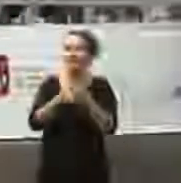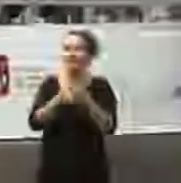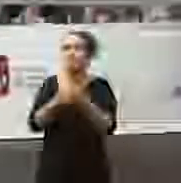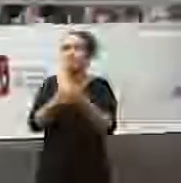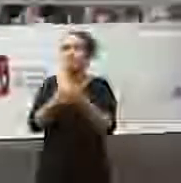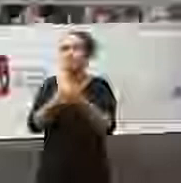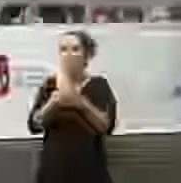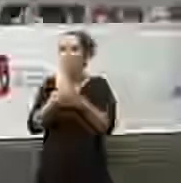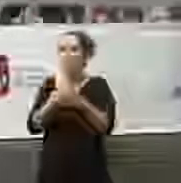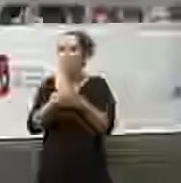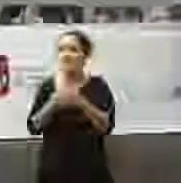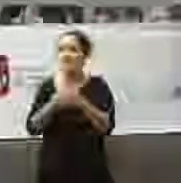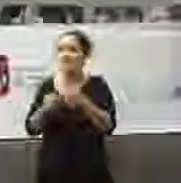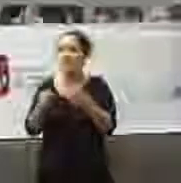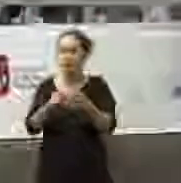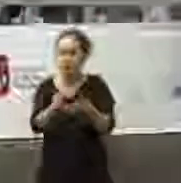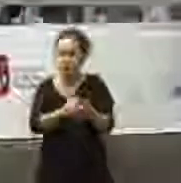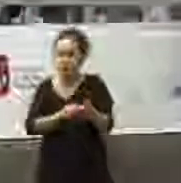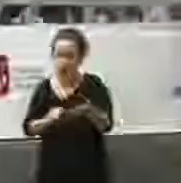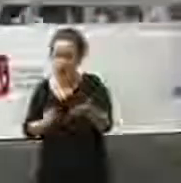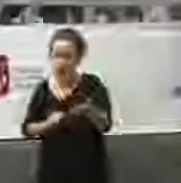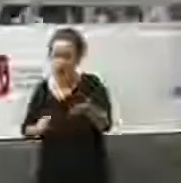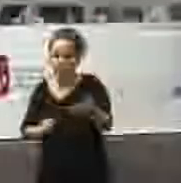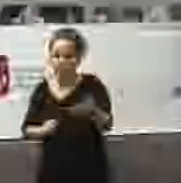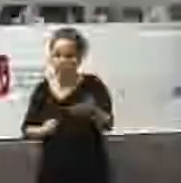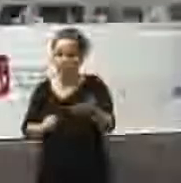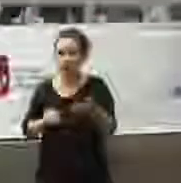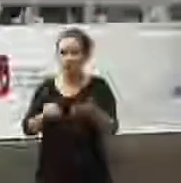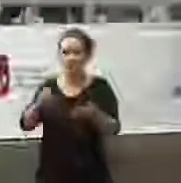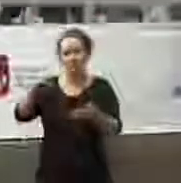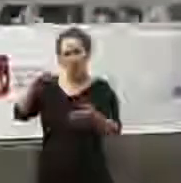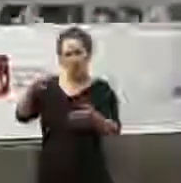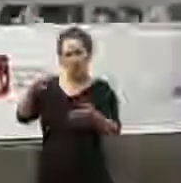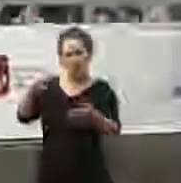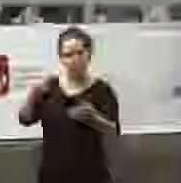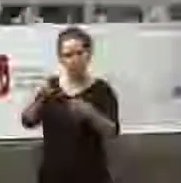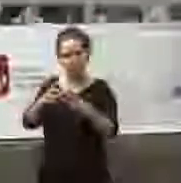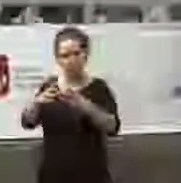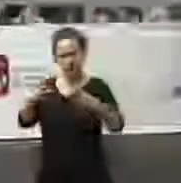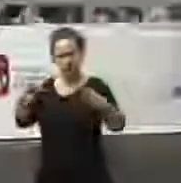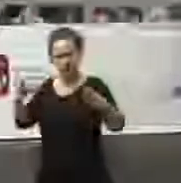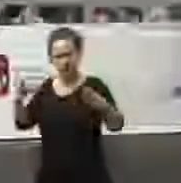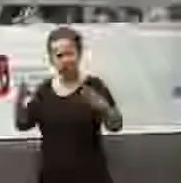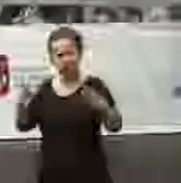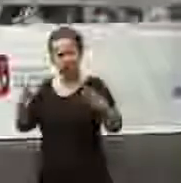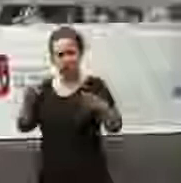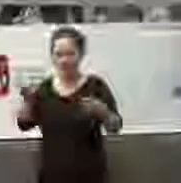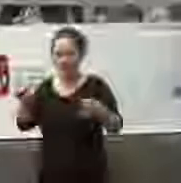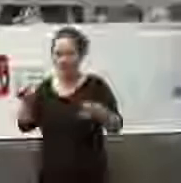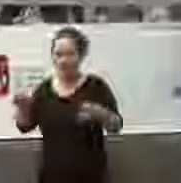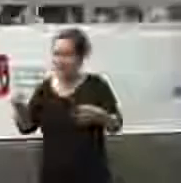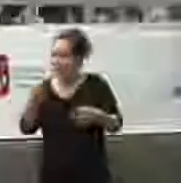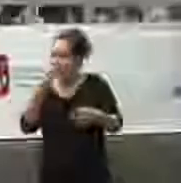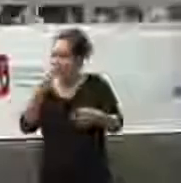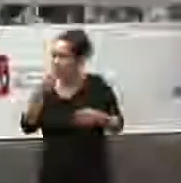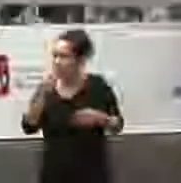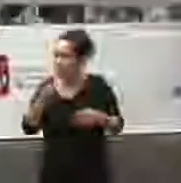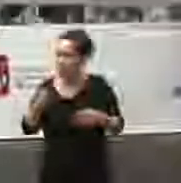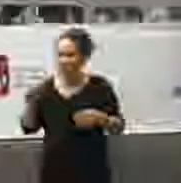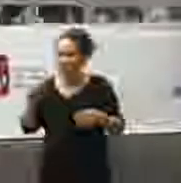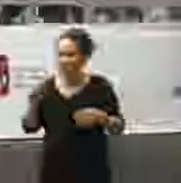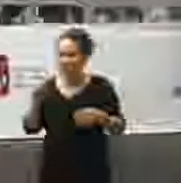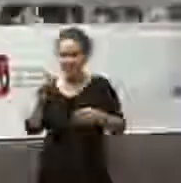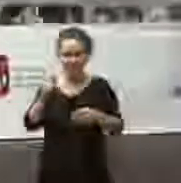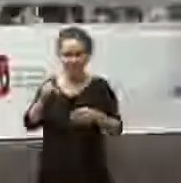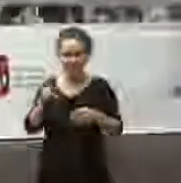veio uma prescrição do fator 9 recombinante de longa duração esse é um medicamento que sequer era aprovado